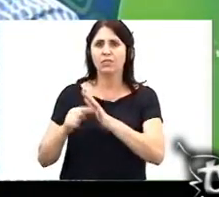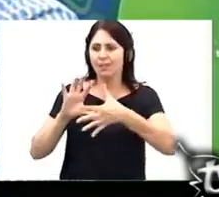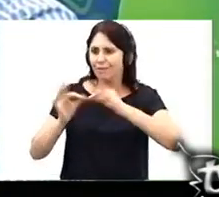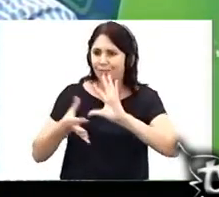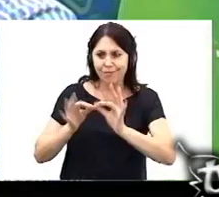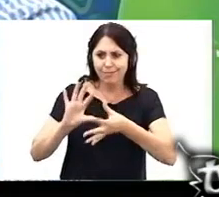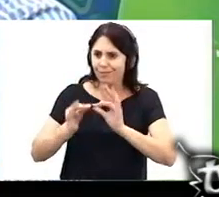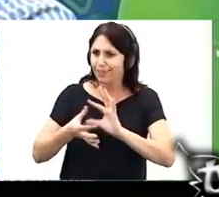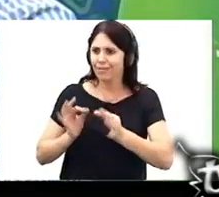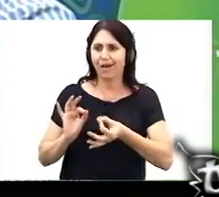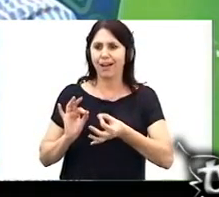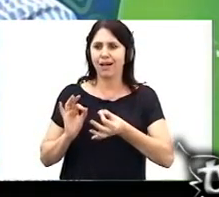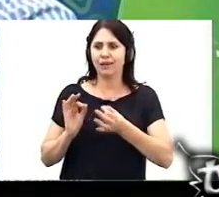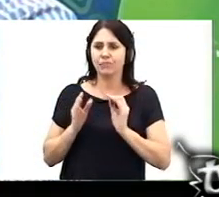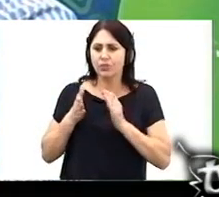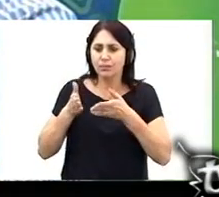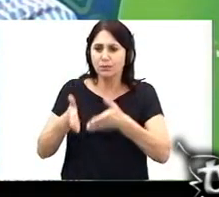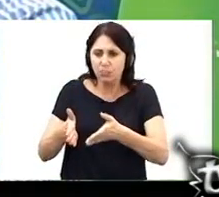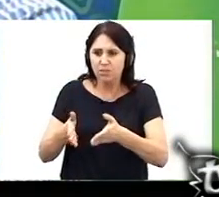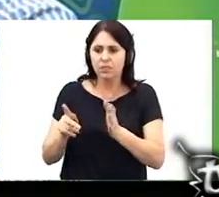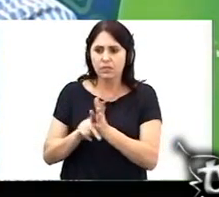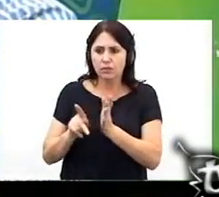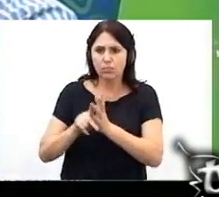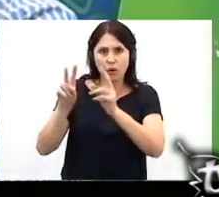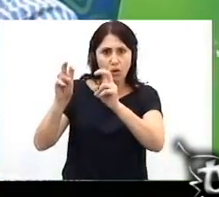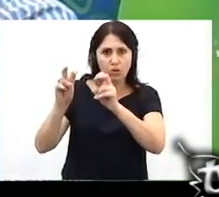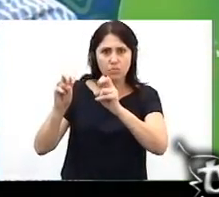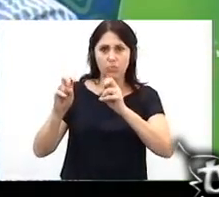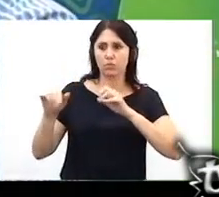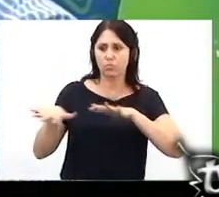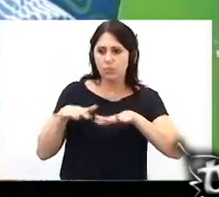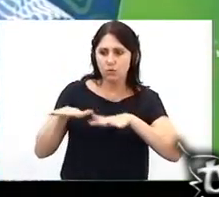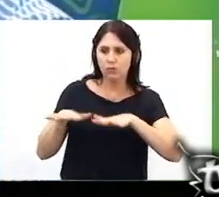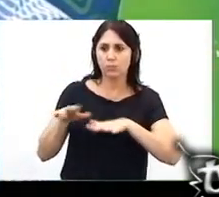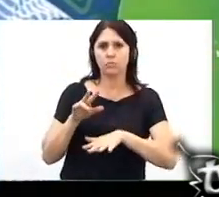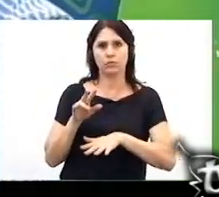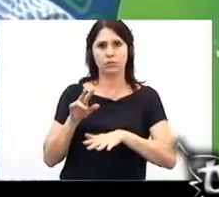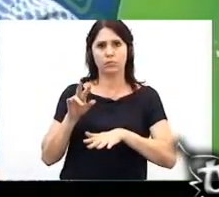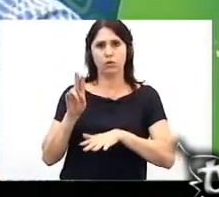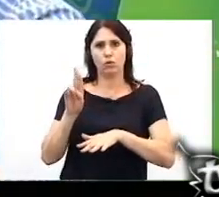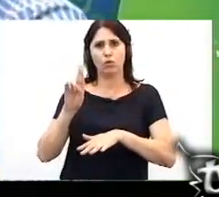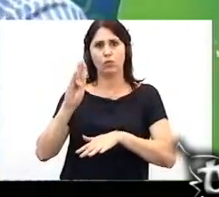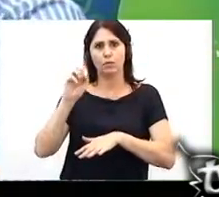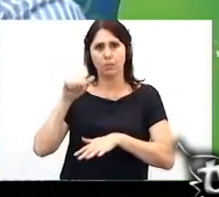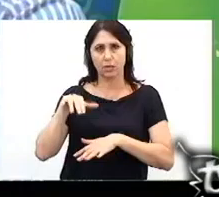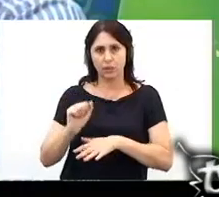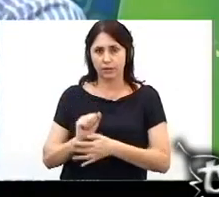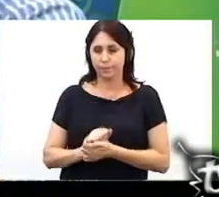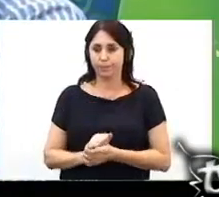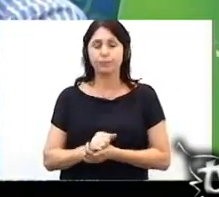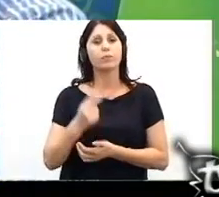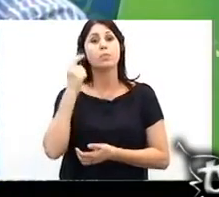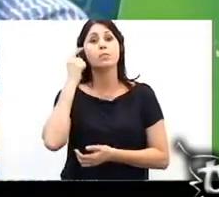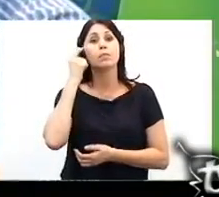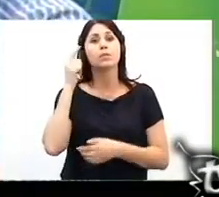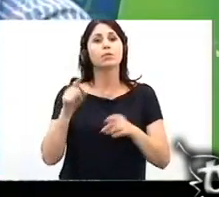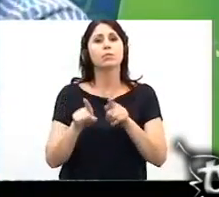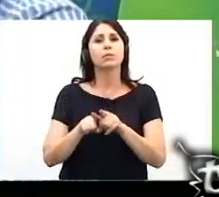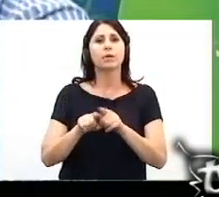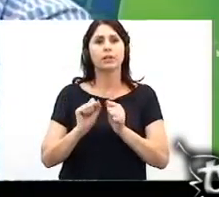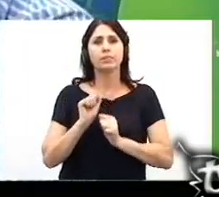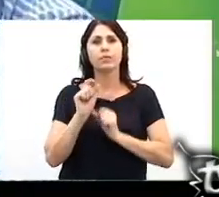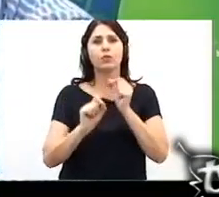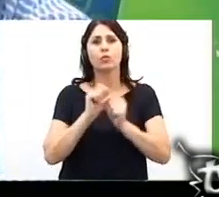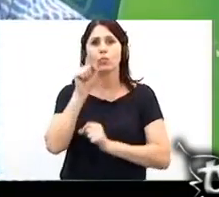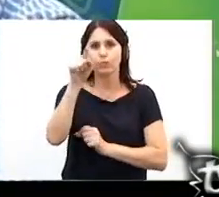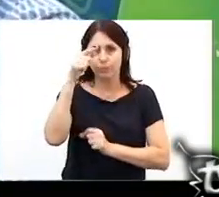que pode vir a ser o nosso plano, efetivamente, né? E esse plano ele traz e aponta questões muito interessantes e significativas